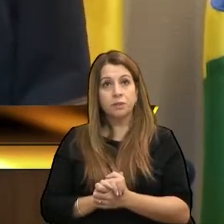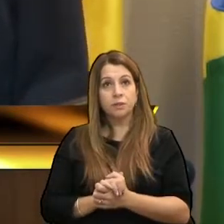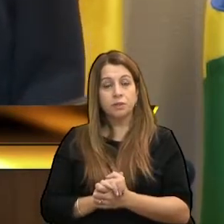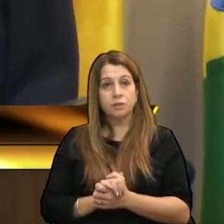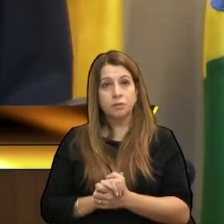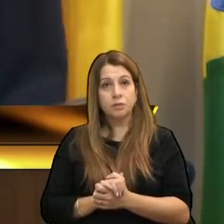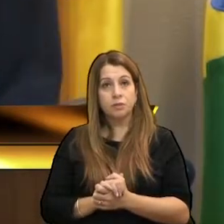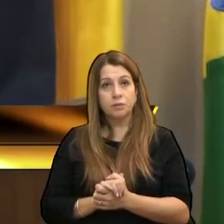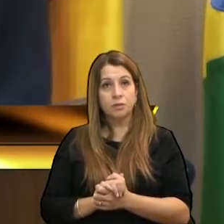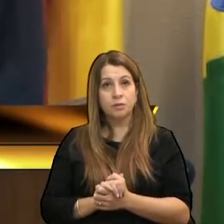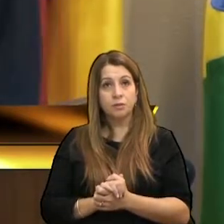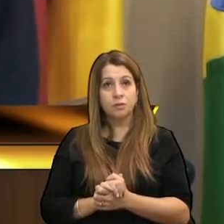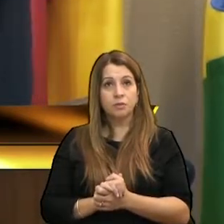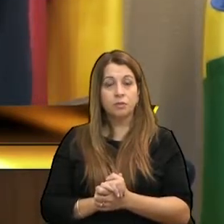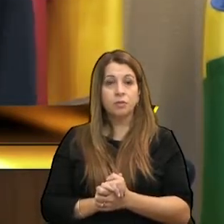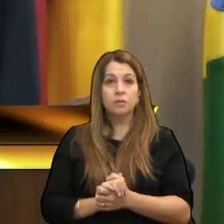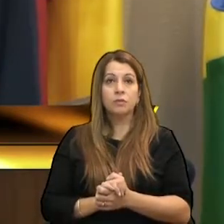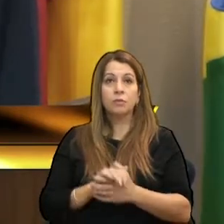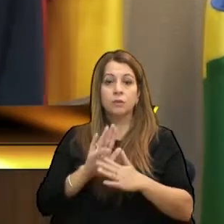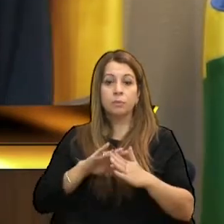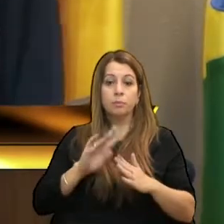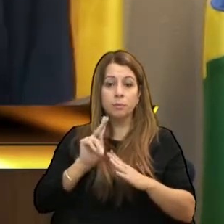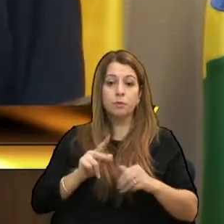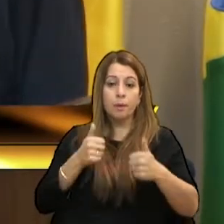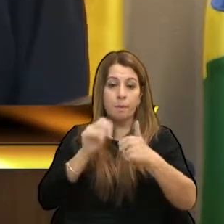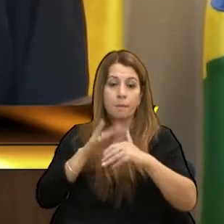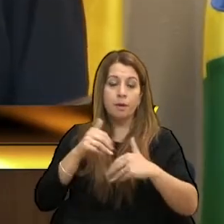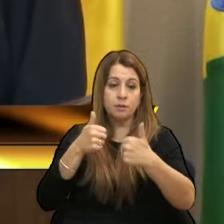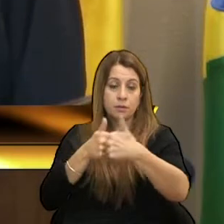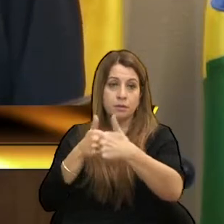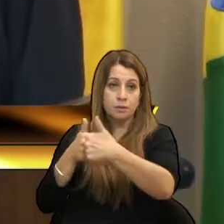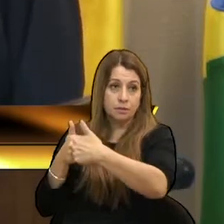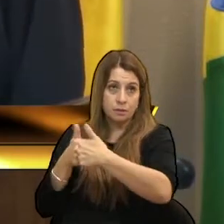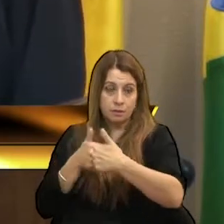a seus discípulos mais próximos,